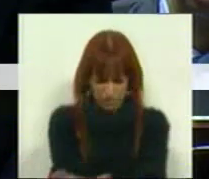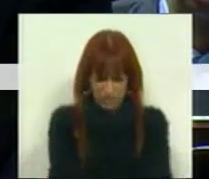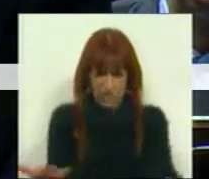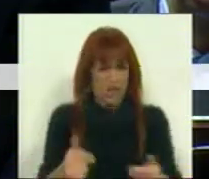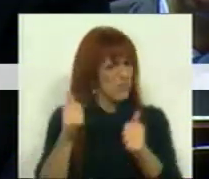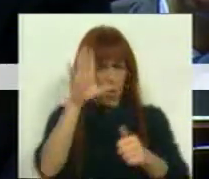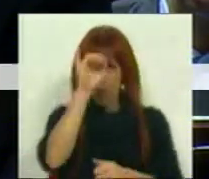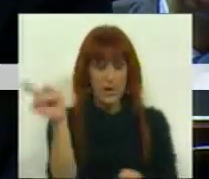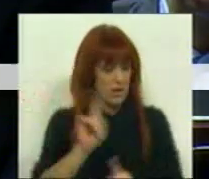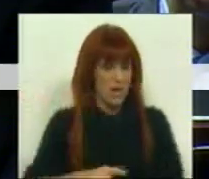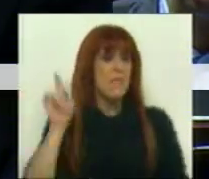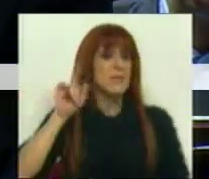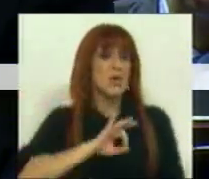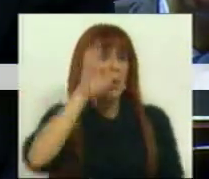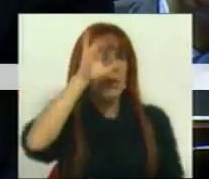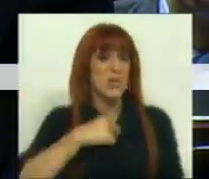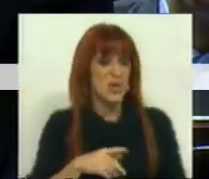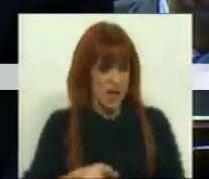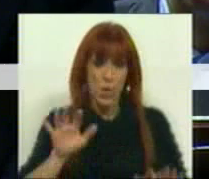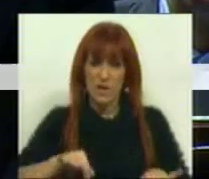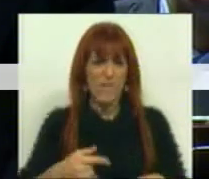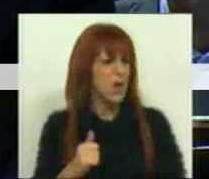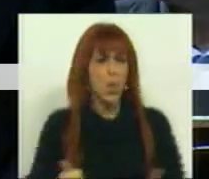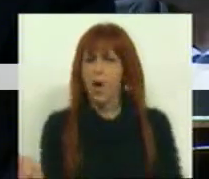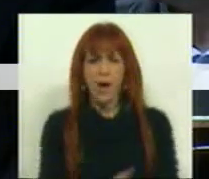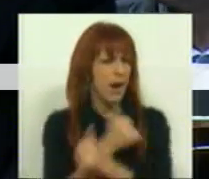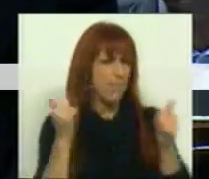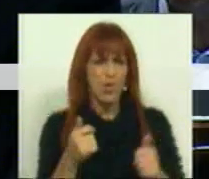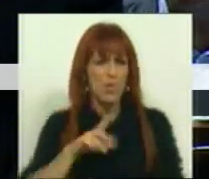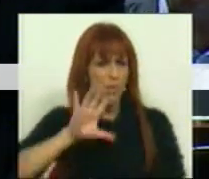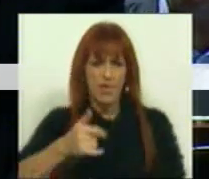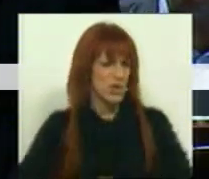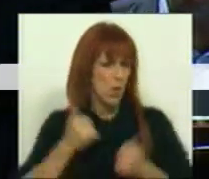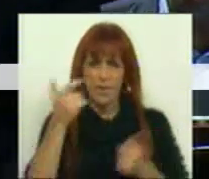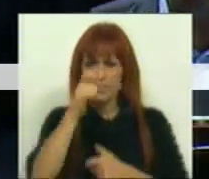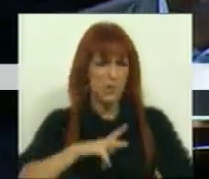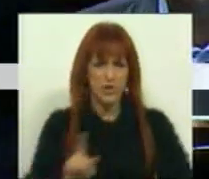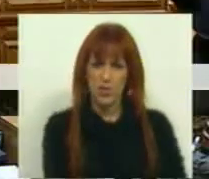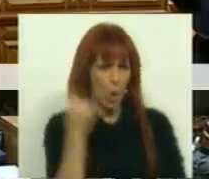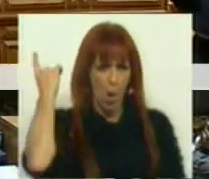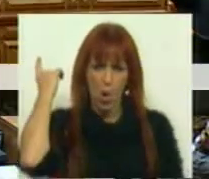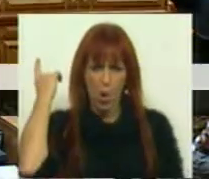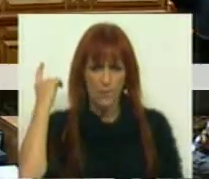bom para o Governo, mas sobretudo, Sr. Primeiro-Ministro, e com isto termino, não é nada bom nem para o país, nem para os portugueses.